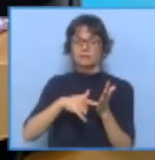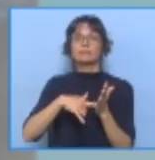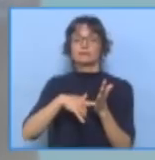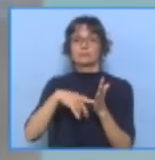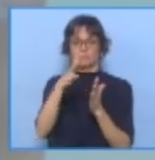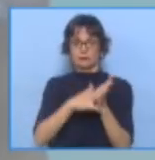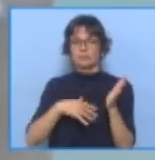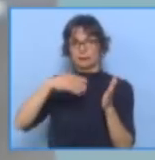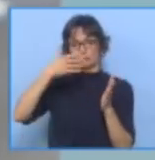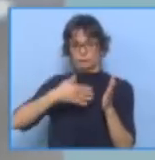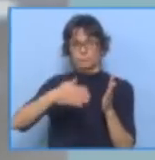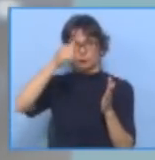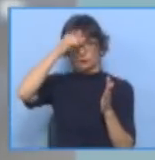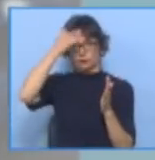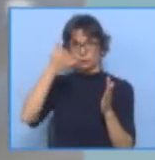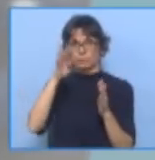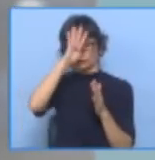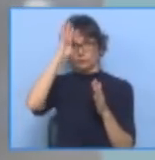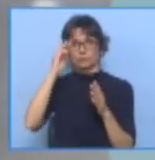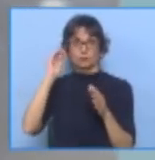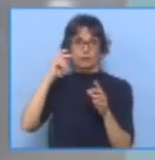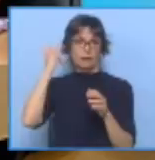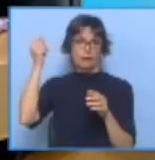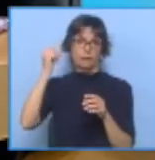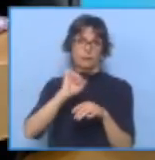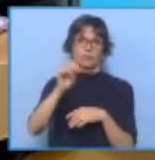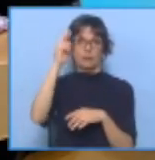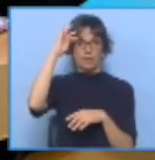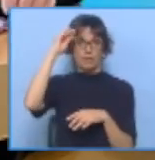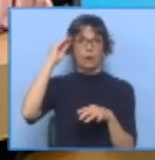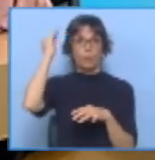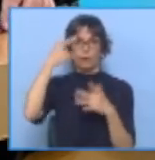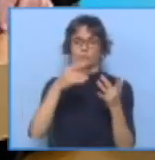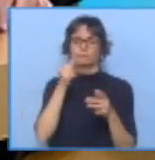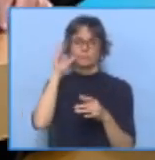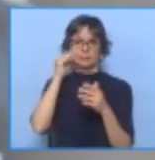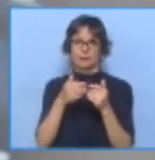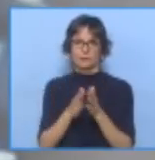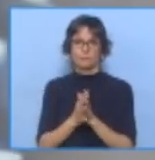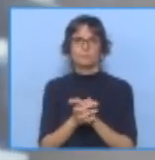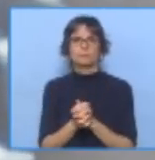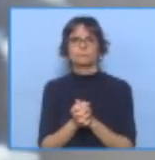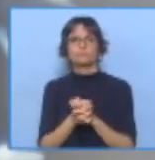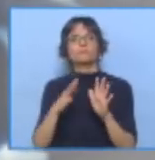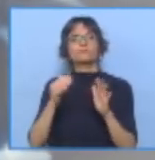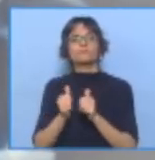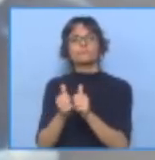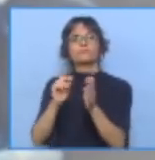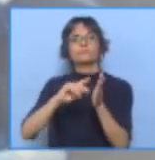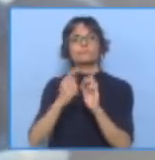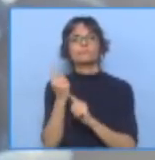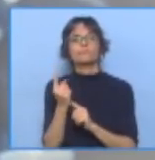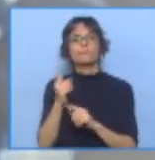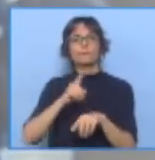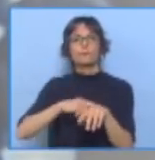visita que o Papa faz a Marrocos. Muito obrigado e uma ótima tarde. E uma boa tarde. Acompanhe também a nossa edição rádio na Antena 1,